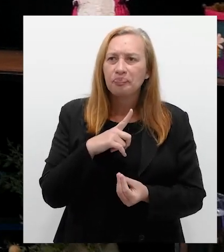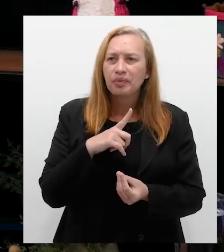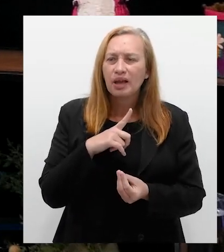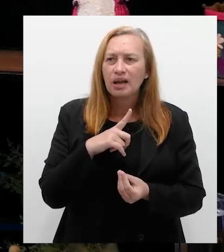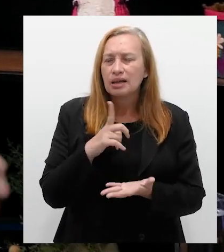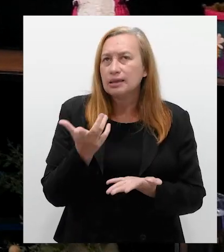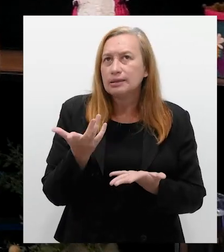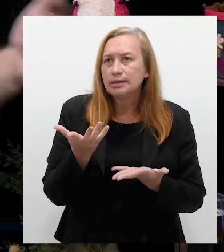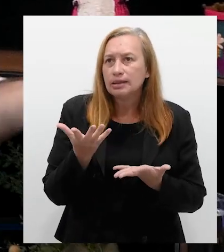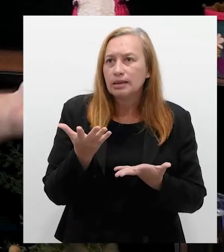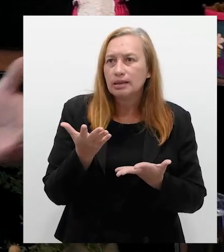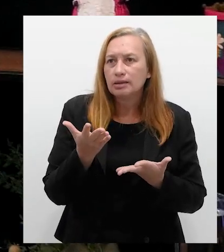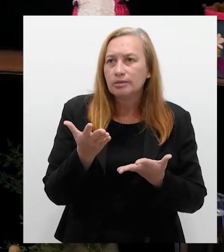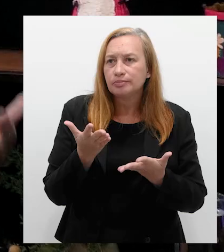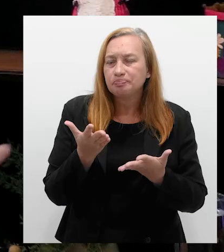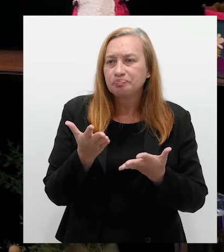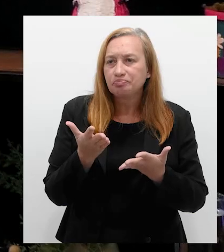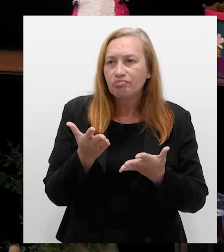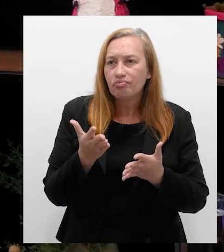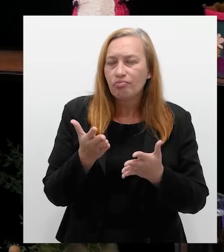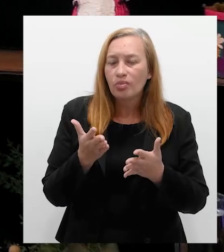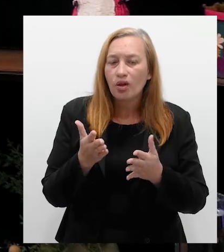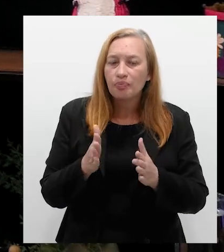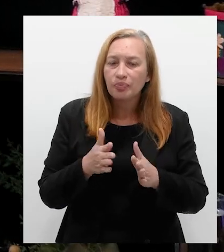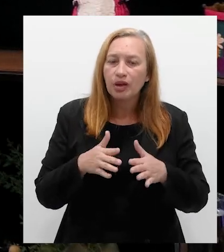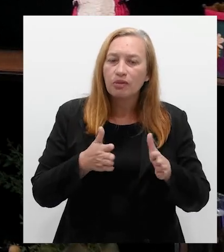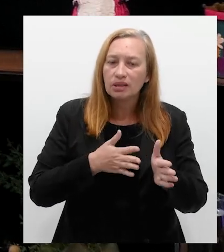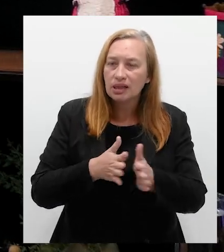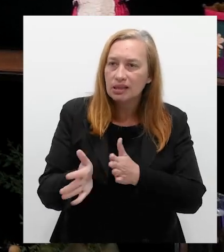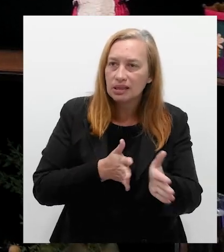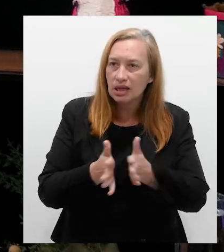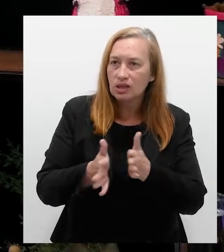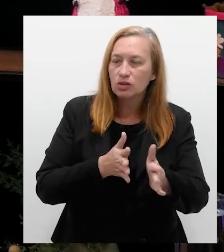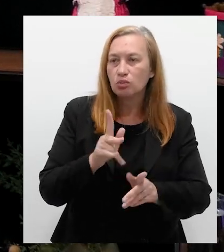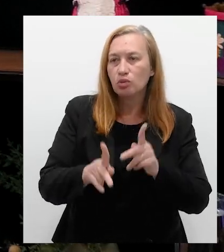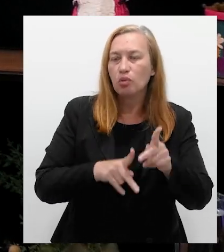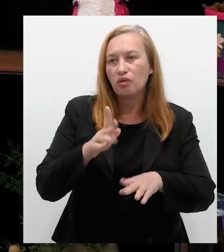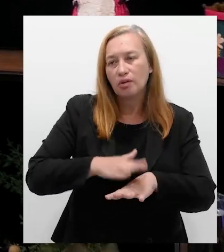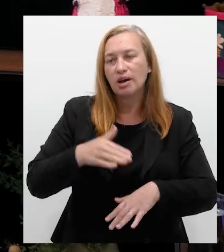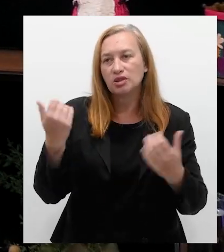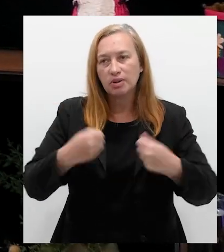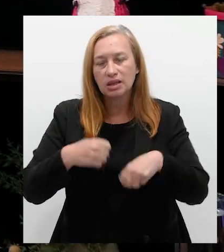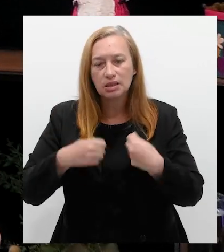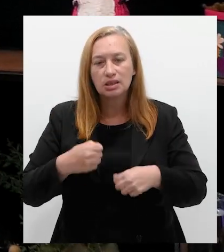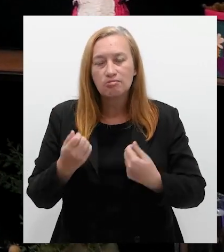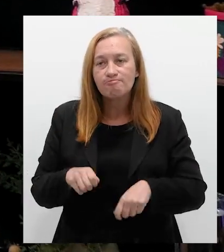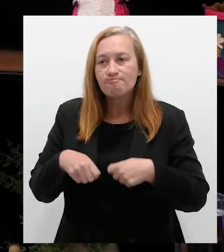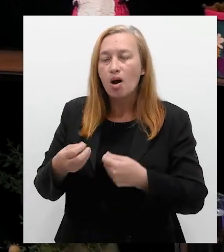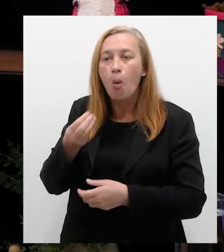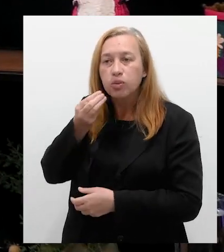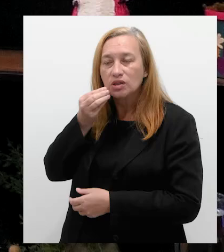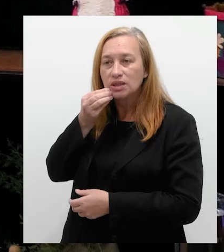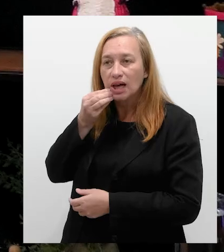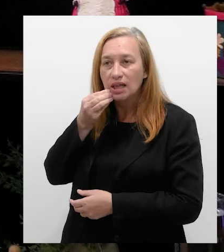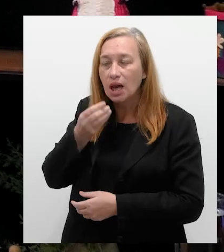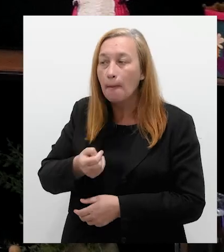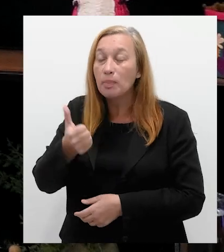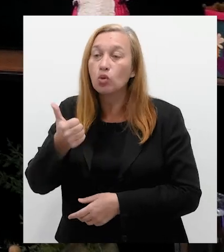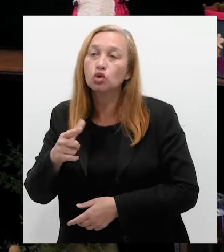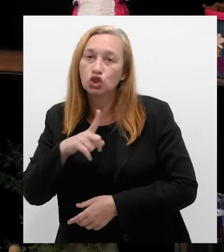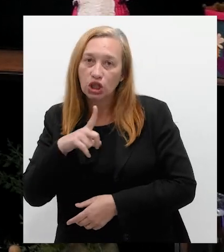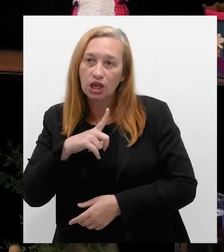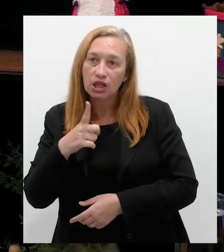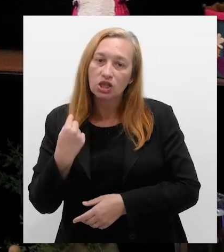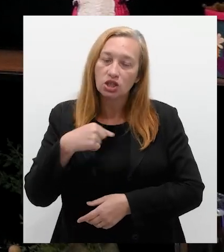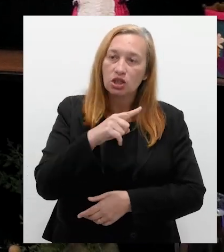com a parte da população que mais precisa e a gente traz elas para uma oportunidade que nem todos têm de ir ao dentista, né?